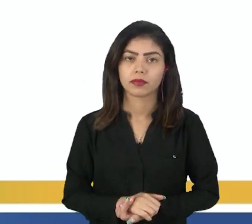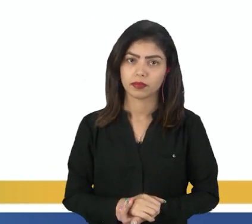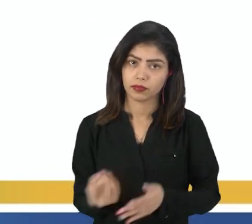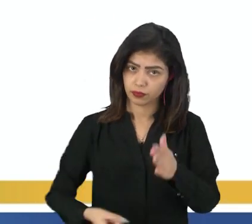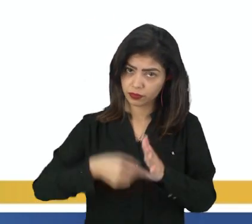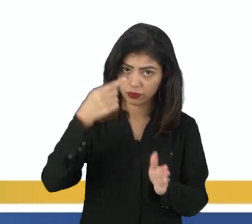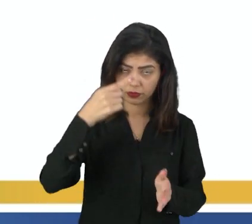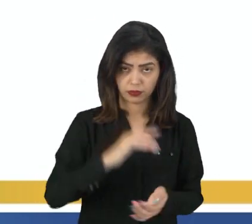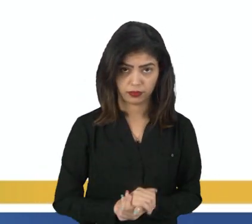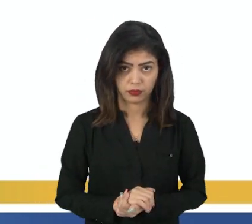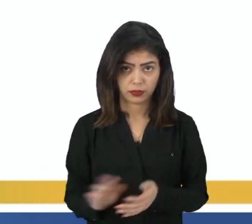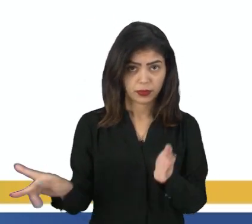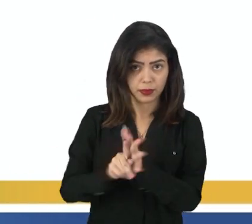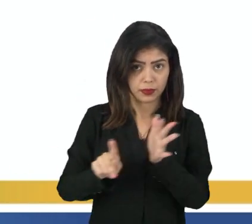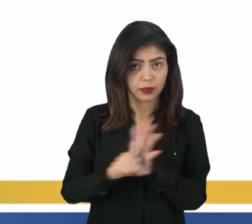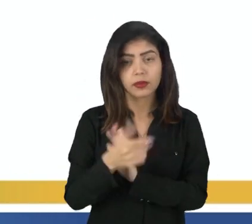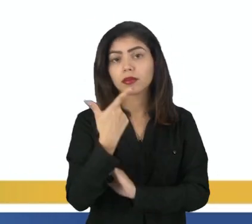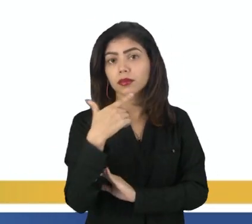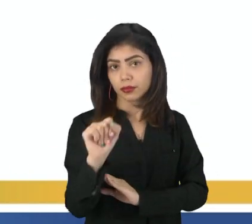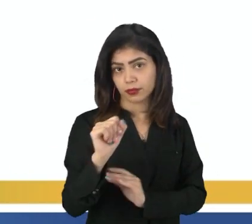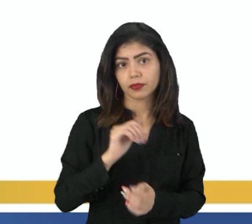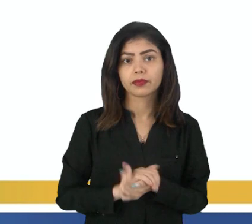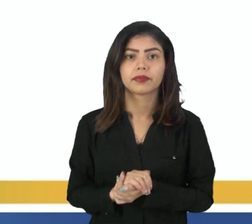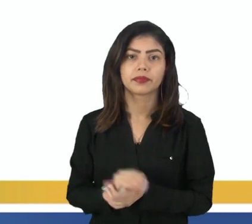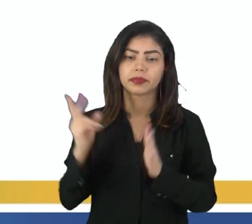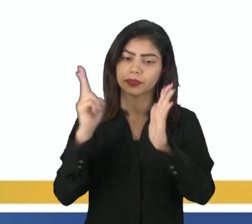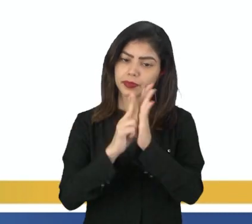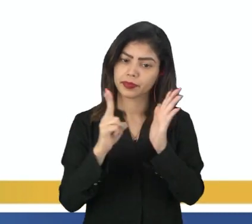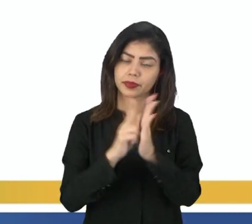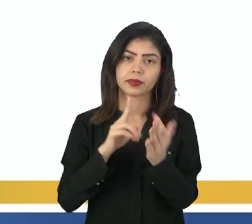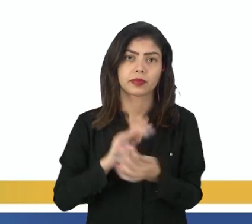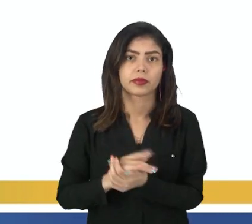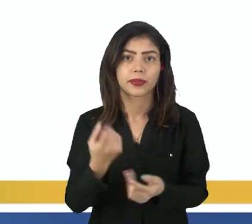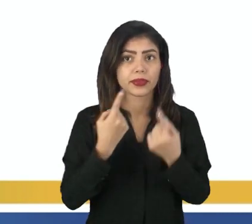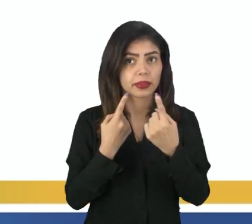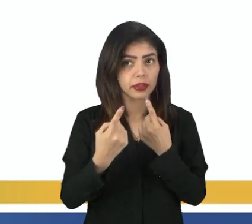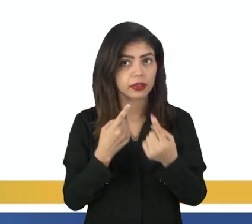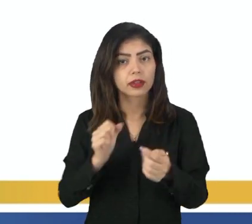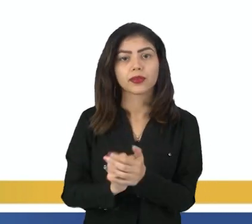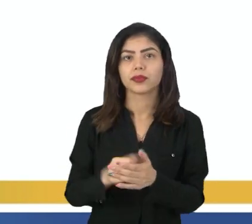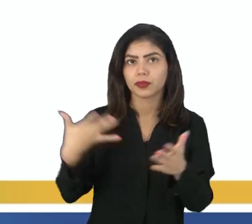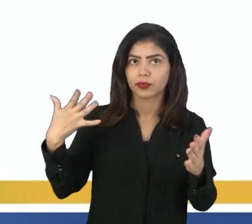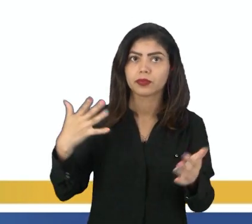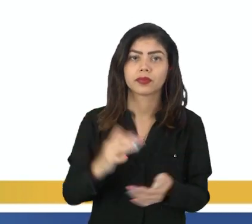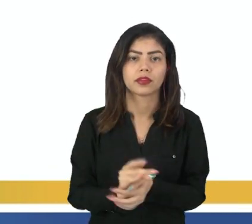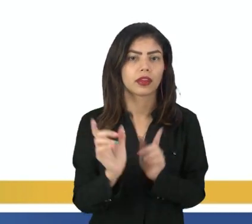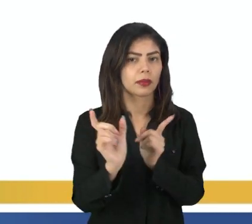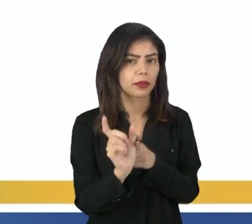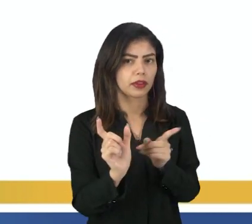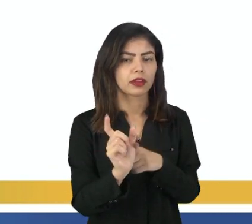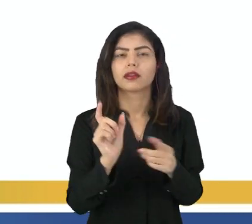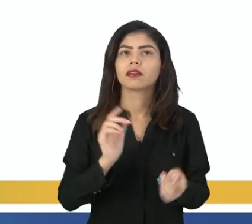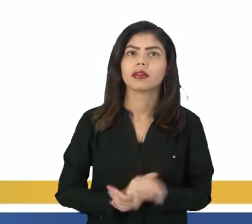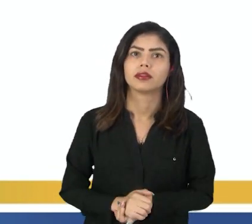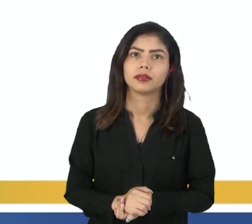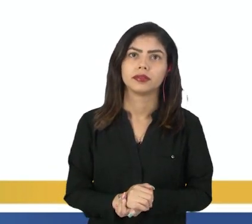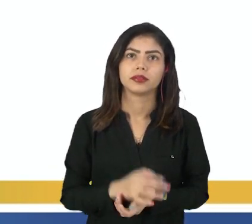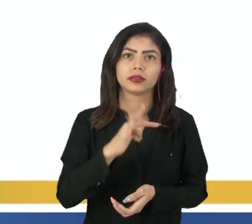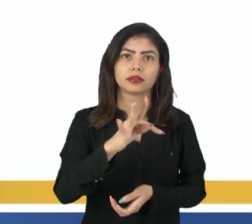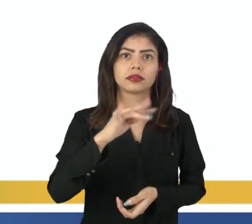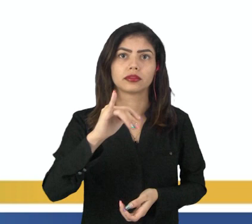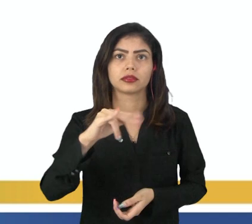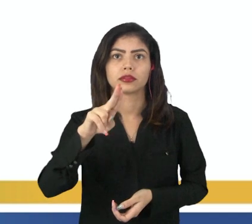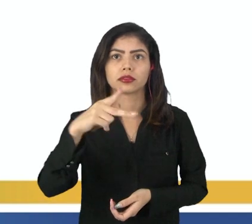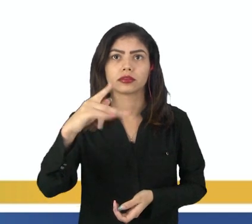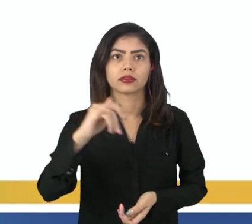uma delas, a própria língua indígena. Nosso vocabulário está cheio de palavras de origem